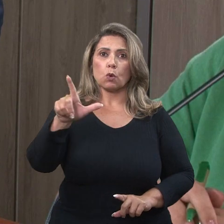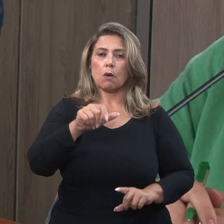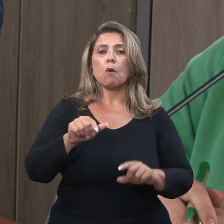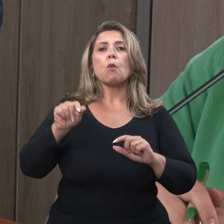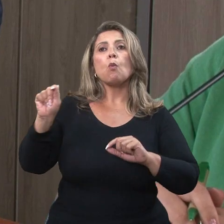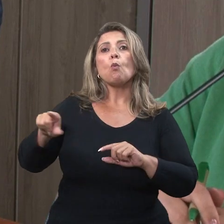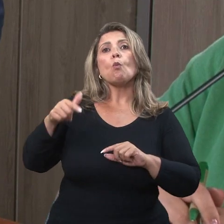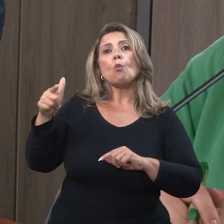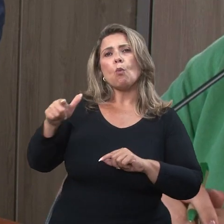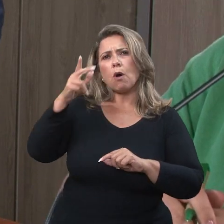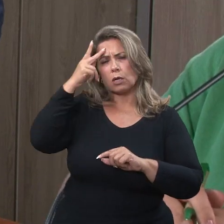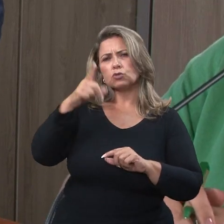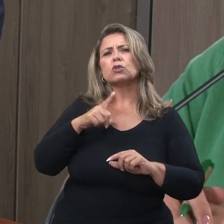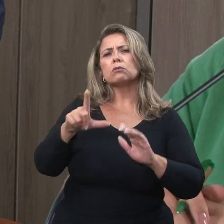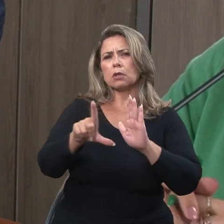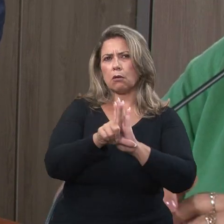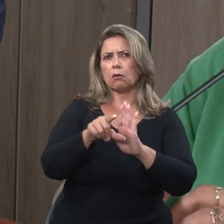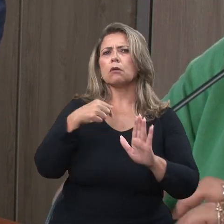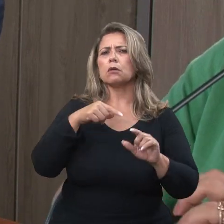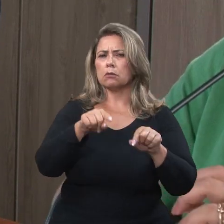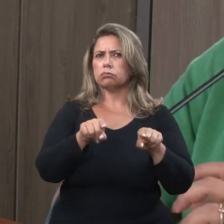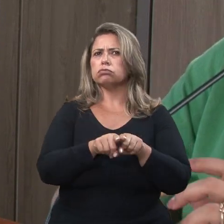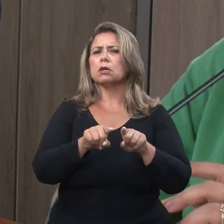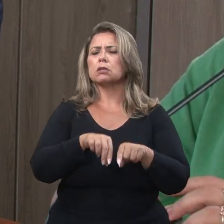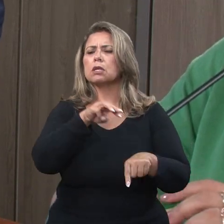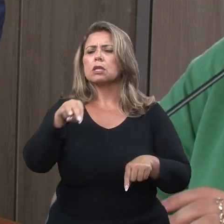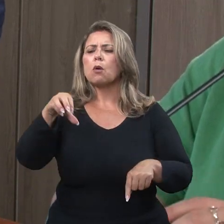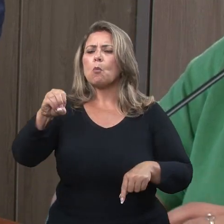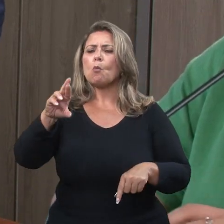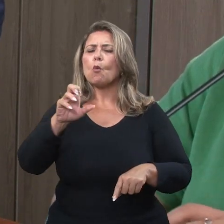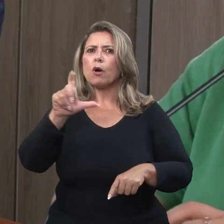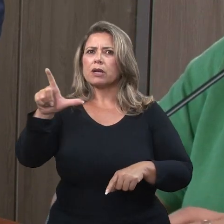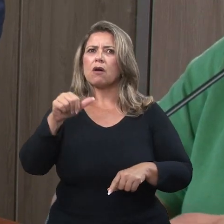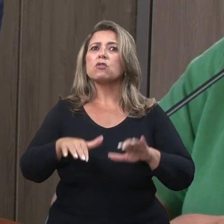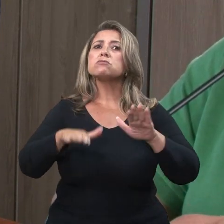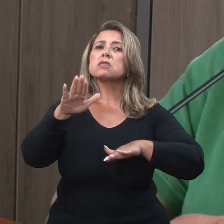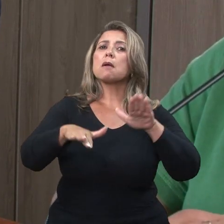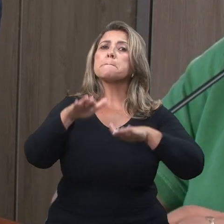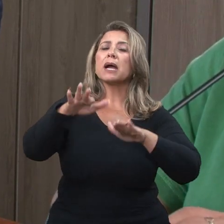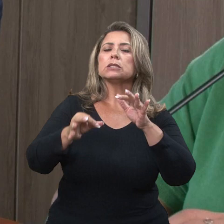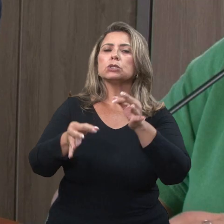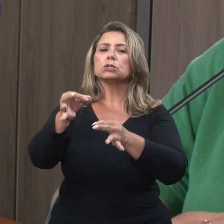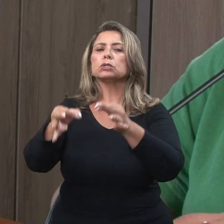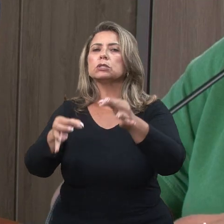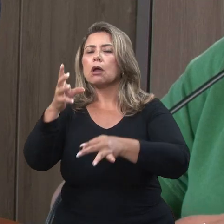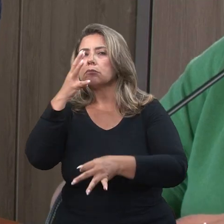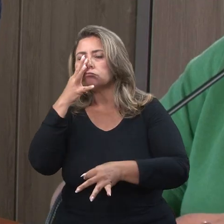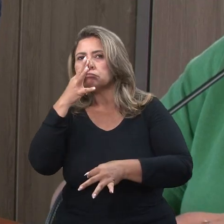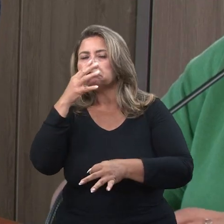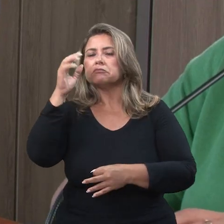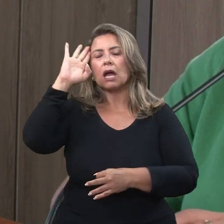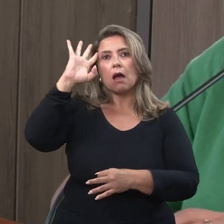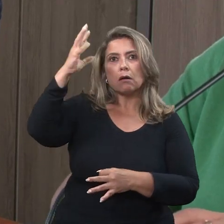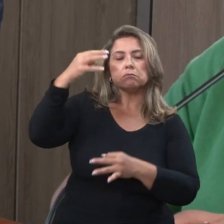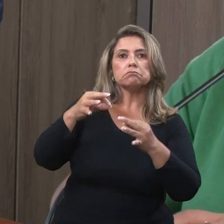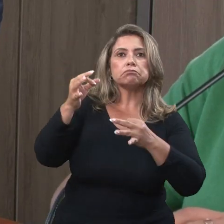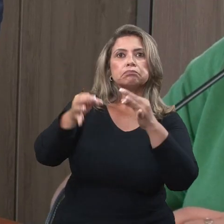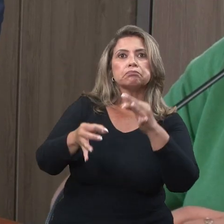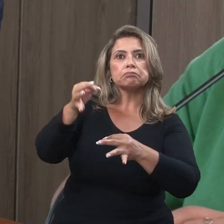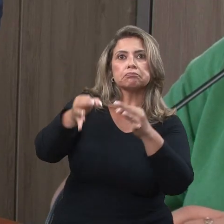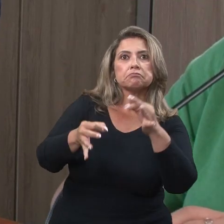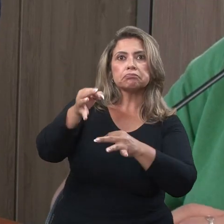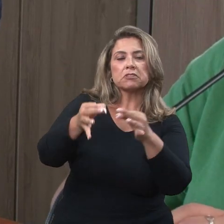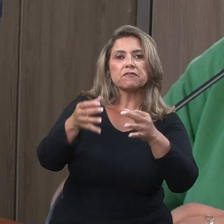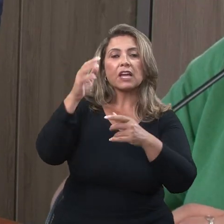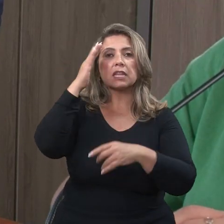maior, mas realmente a distinção principal é que no assédio sexual,